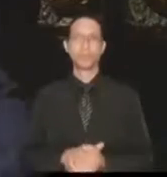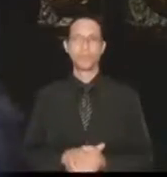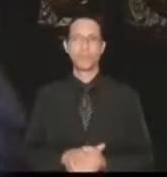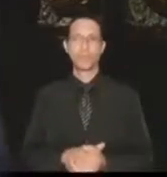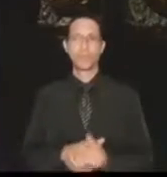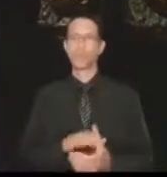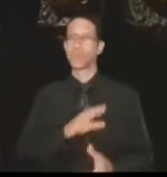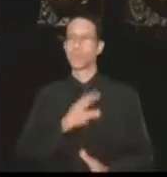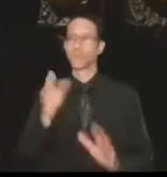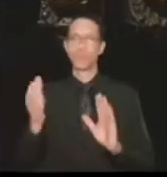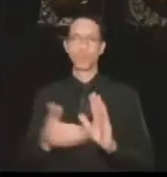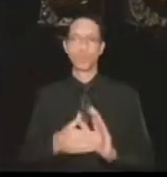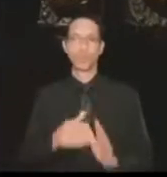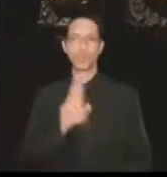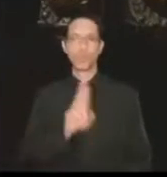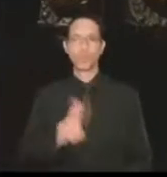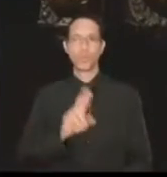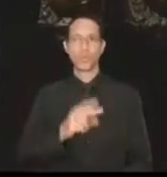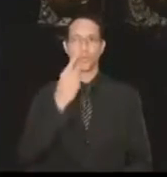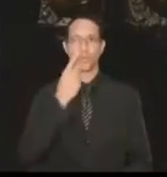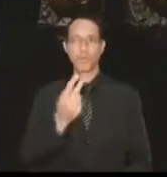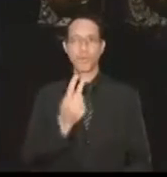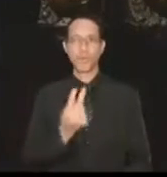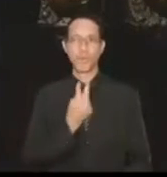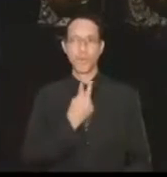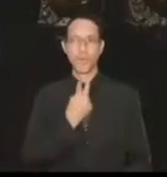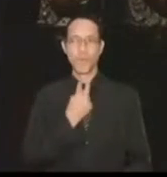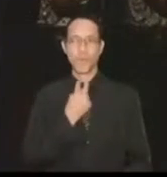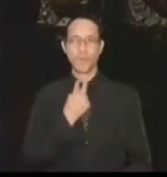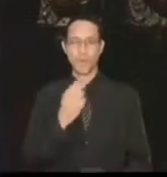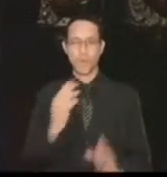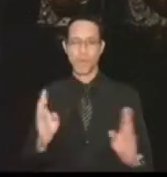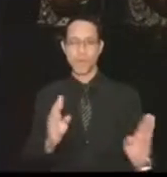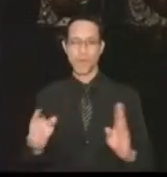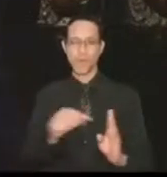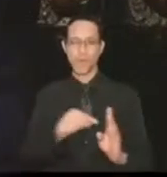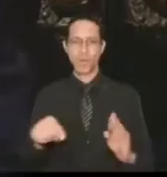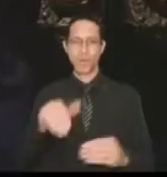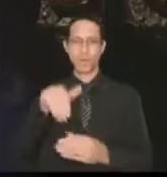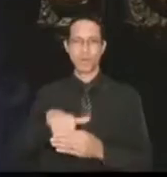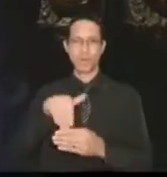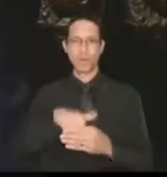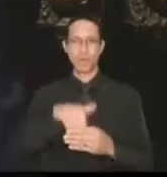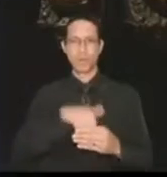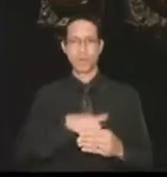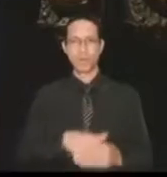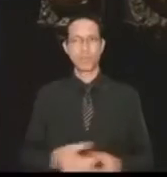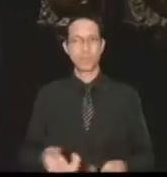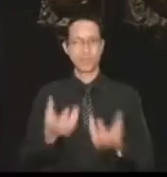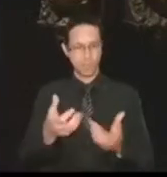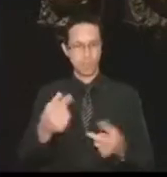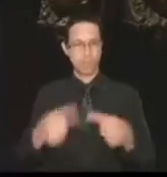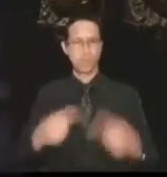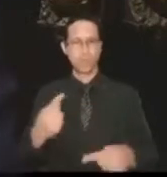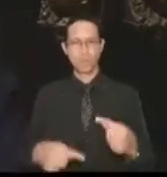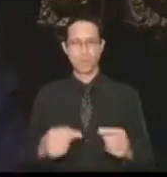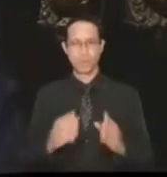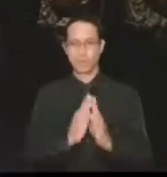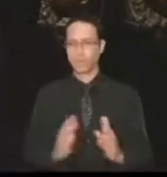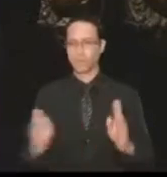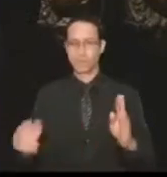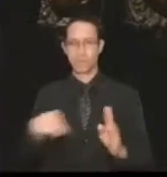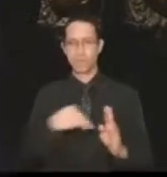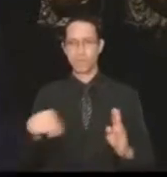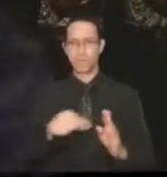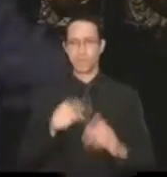usa a história, não pode ser no período eleitoral. Pois eu quero fazer esse debate durante o período eleitoral. Porque durante o período eleitoral,